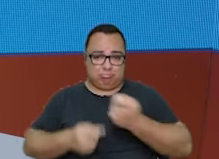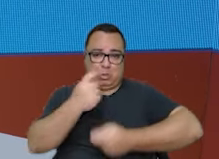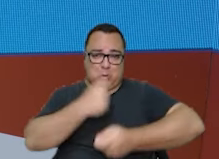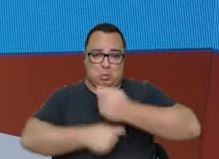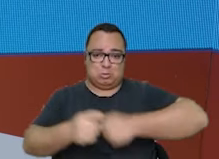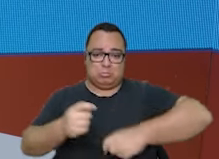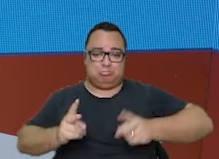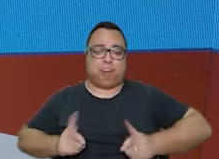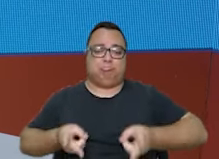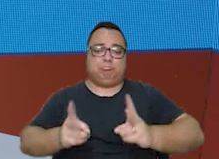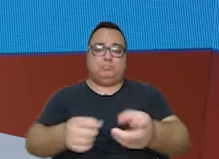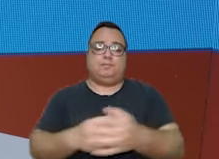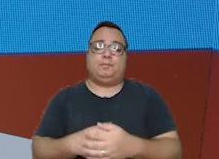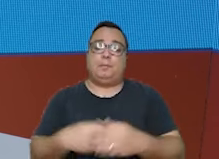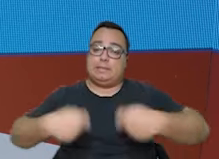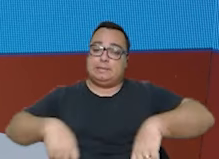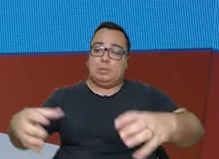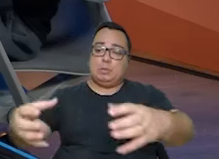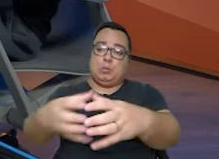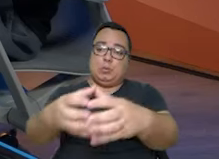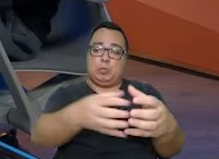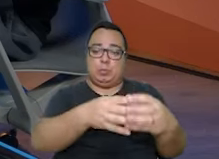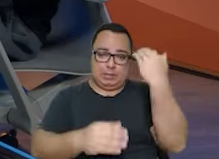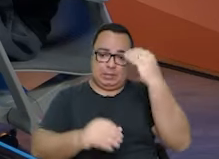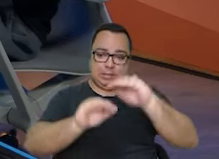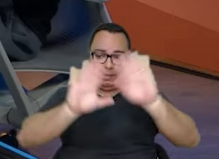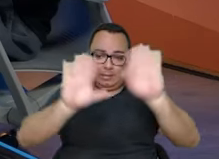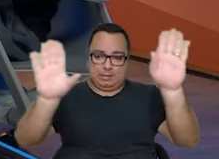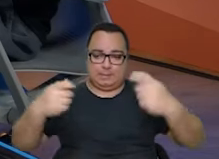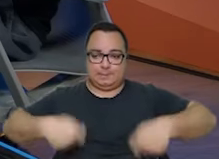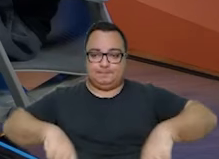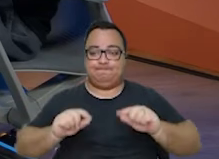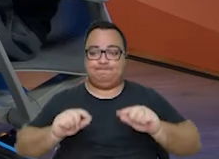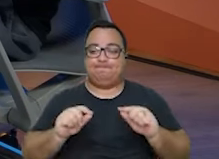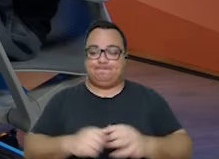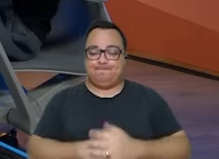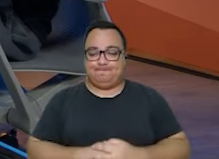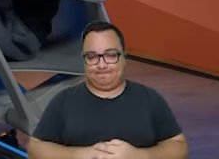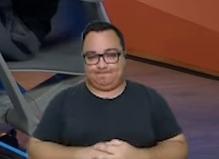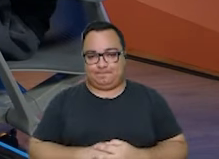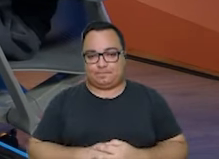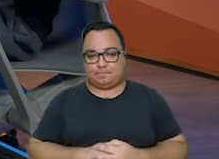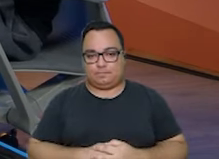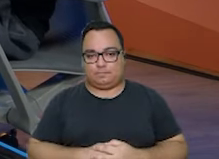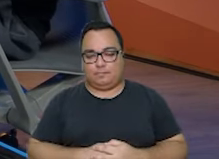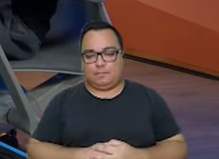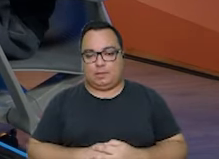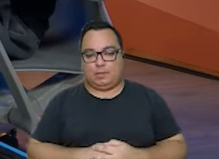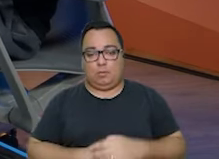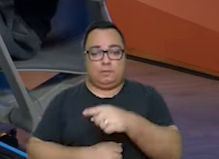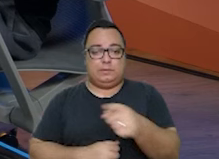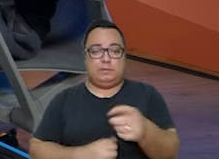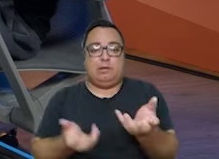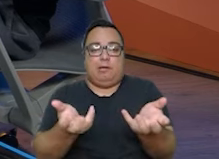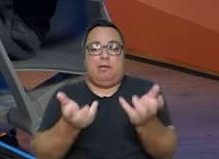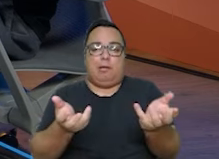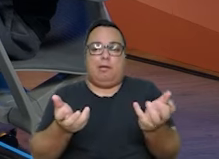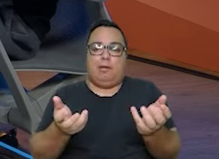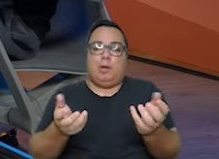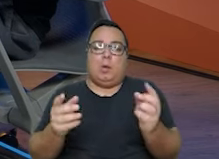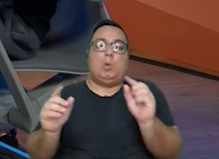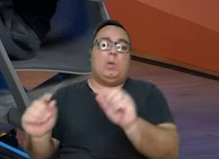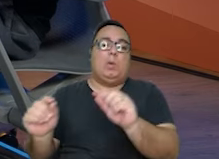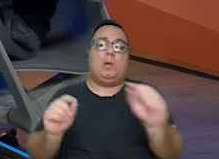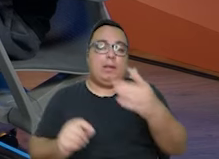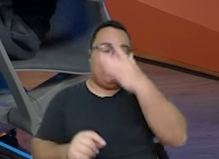né precisa entender realmente Qual é o sempre aquela questão quem é teu público ou que público que você quer atrair e o que